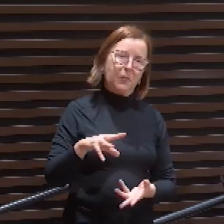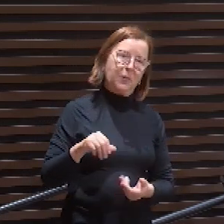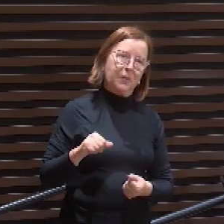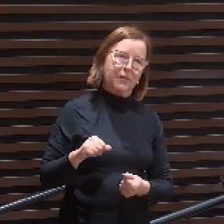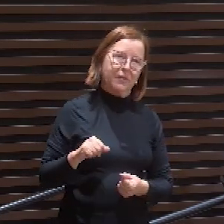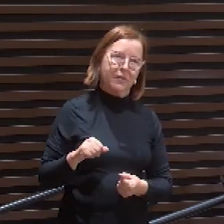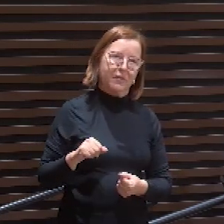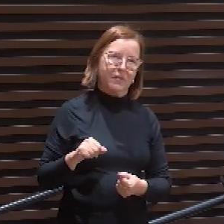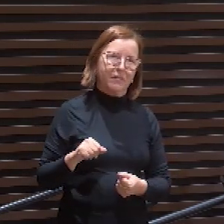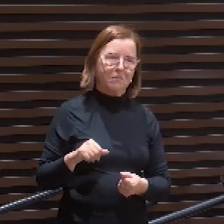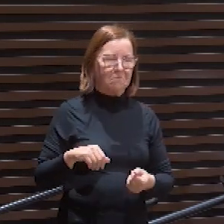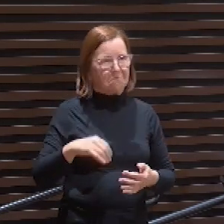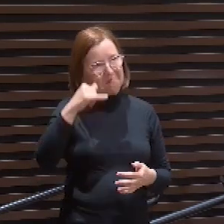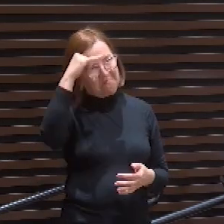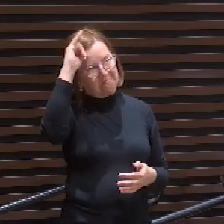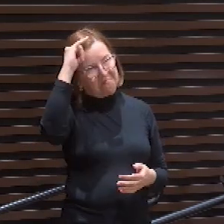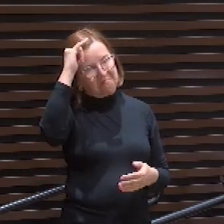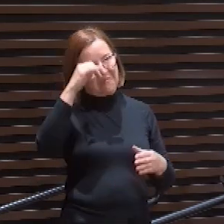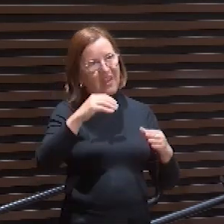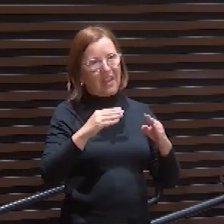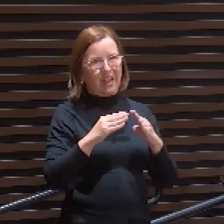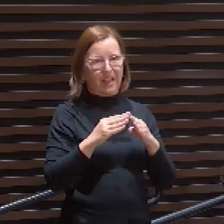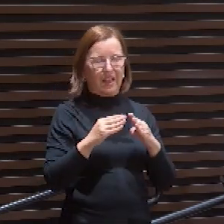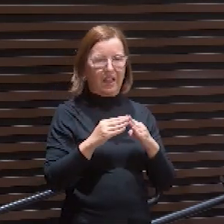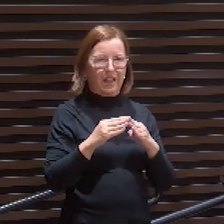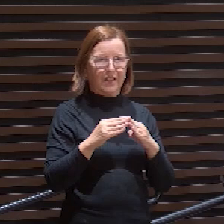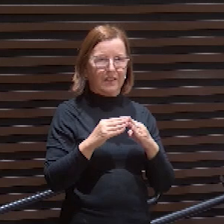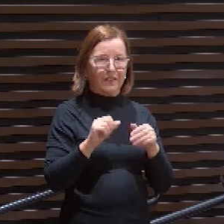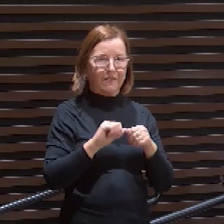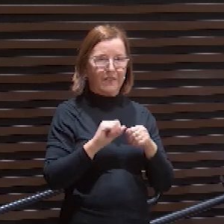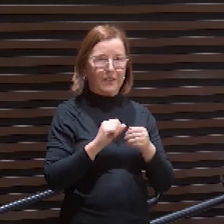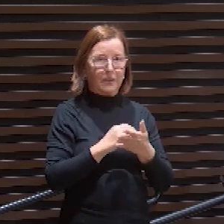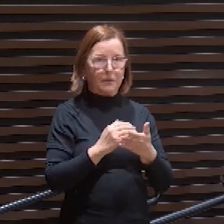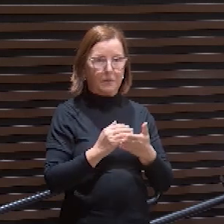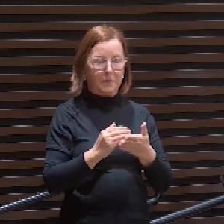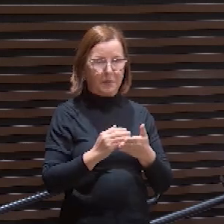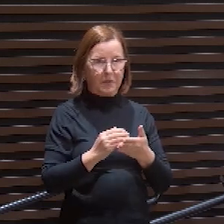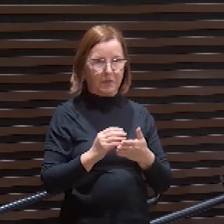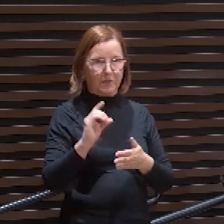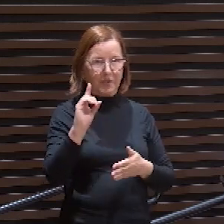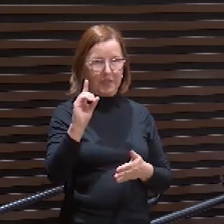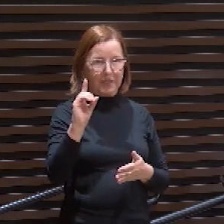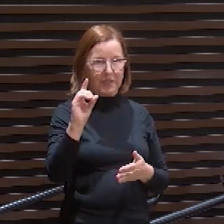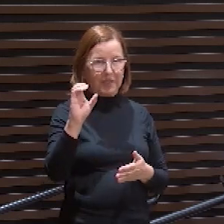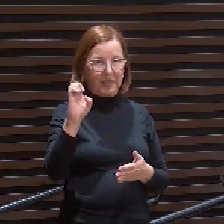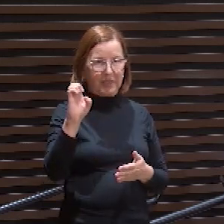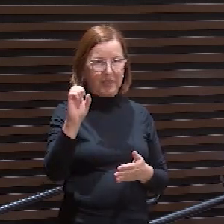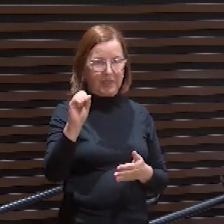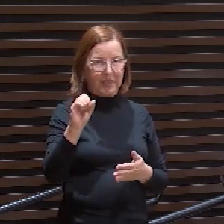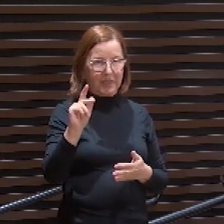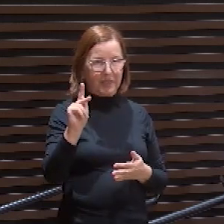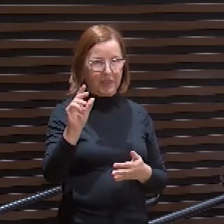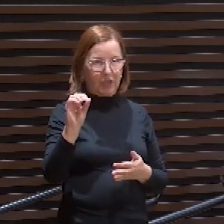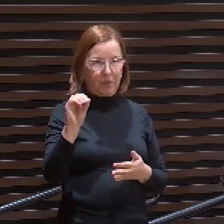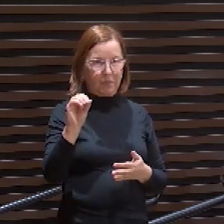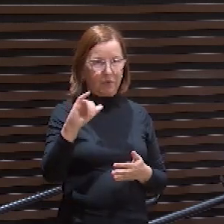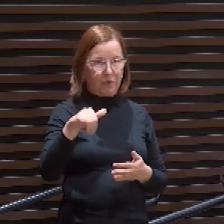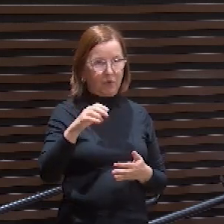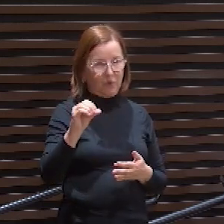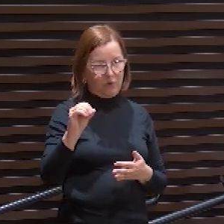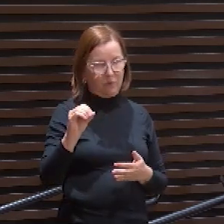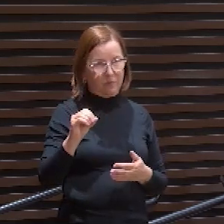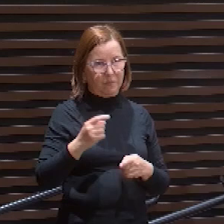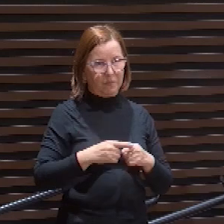a propriedade, a casa, faz parte dos despojos. Não é nossa. Porque nós não temos